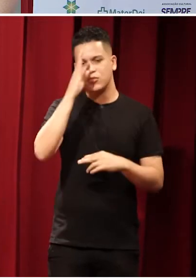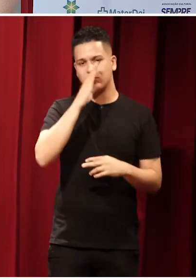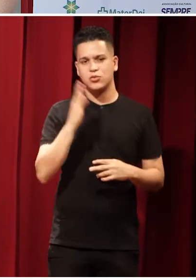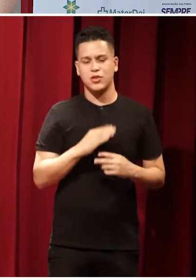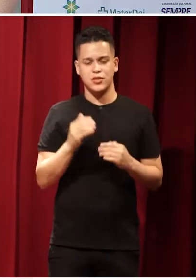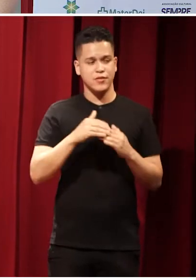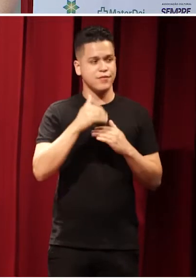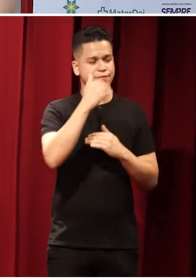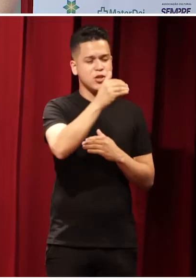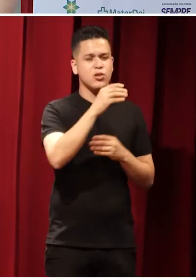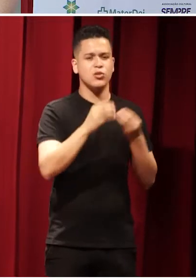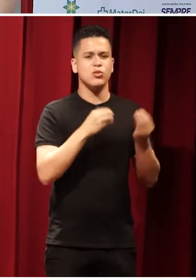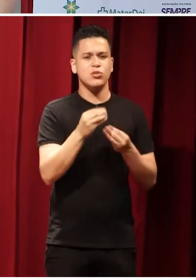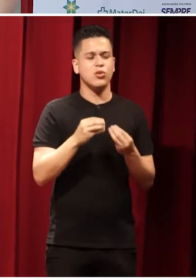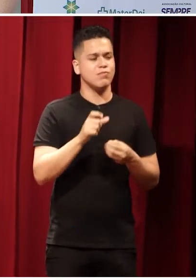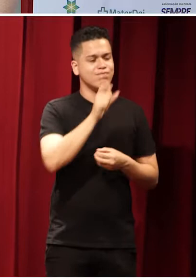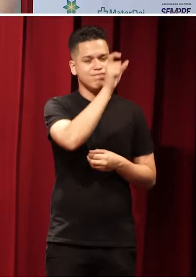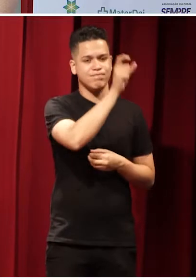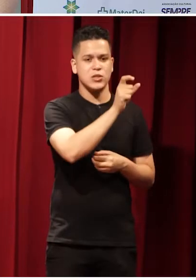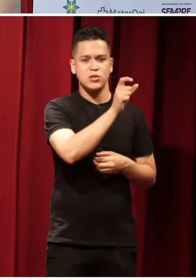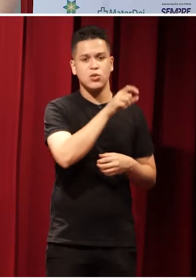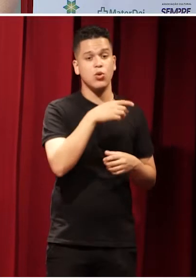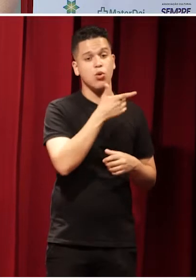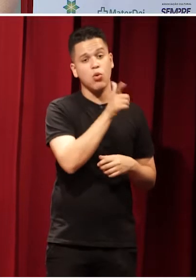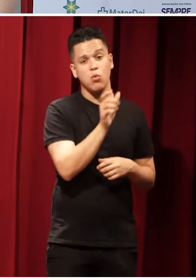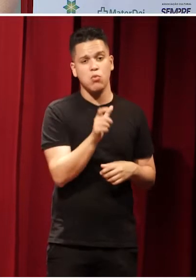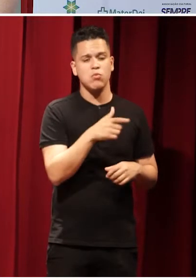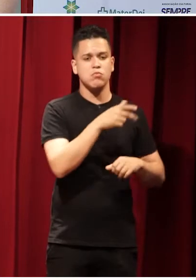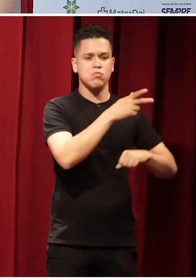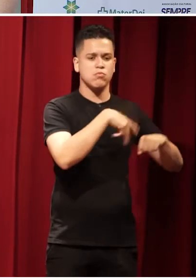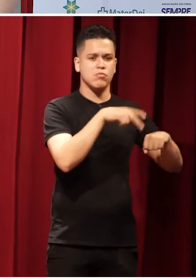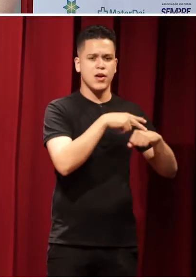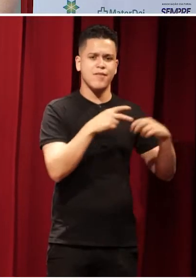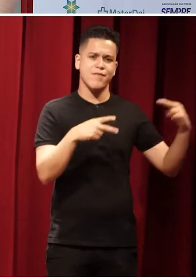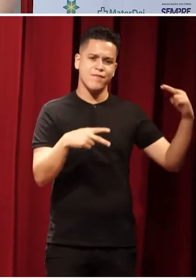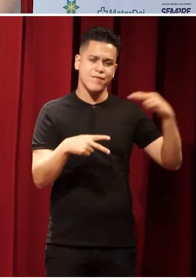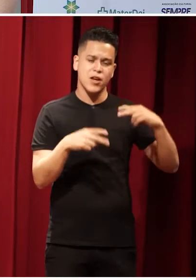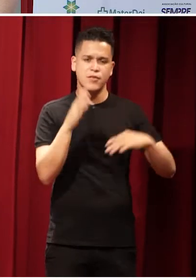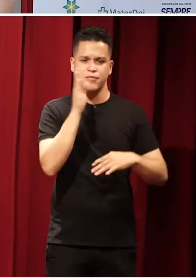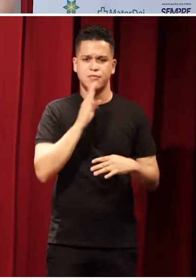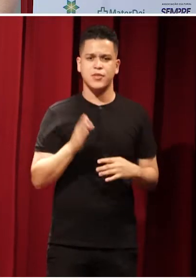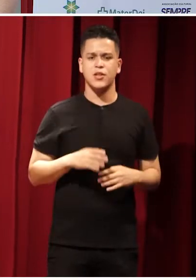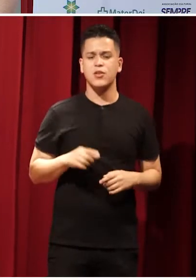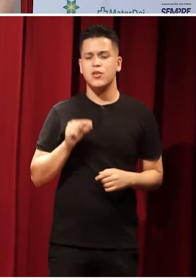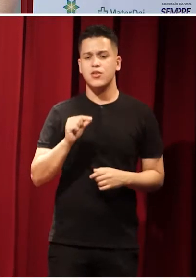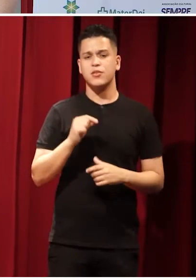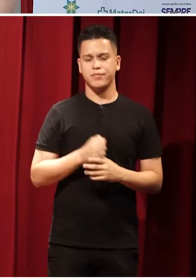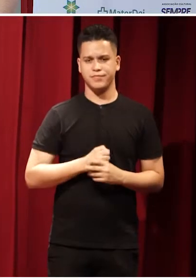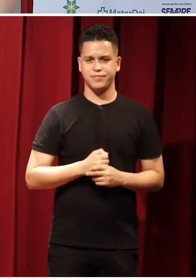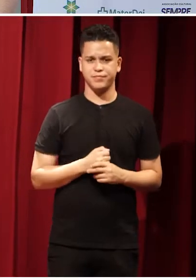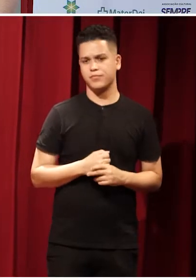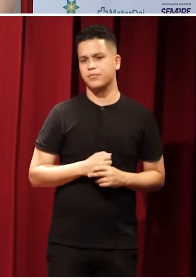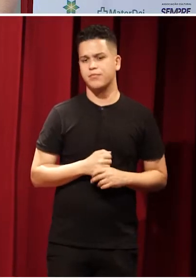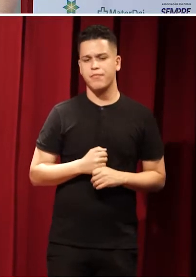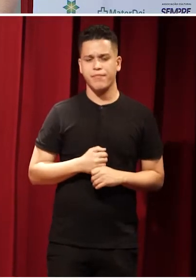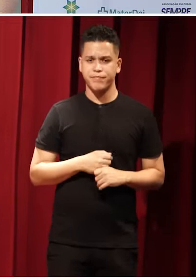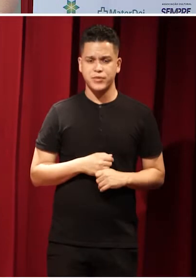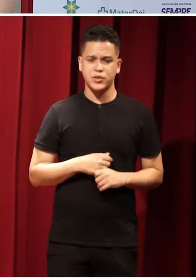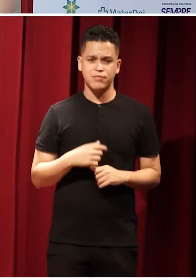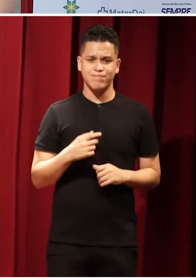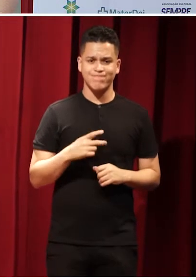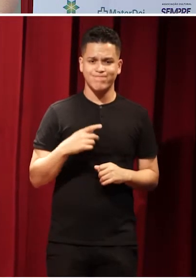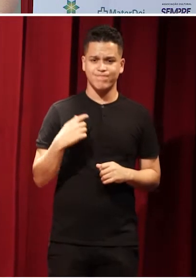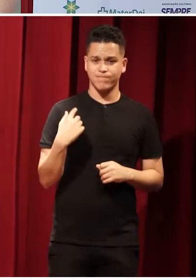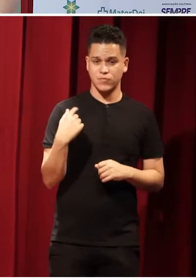dos países em geral com a floresta tropical da Amazônia é que,